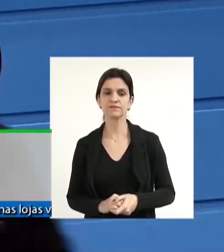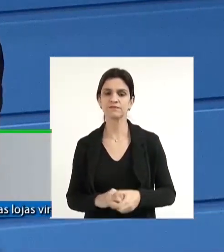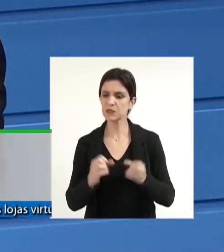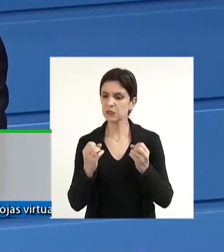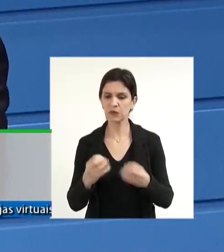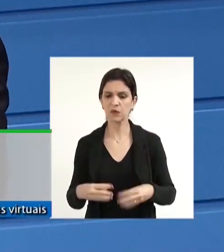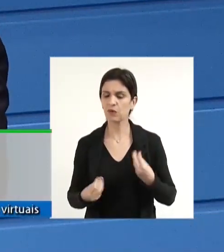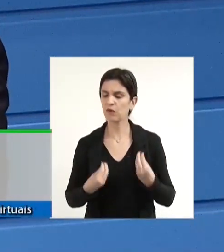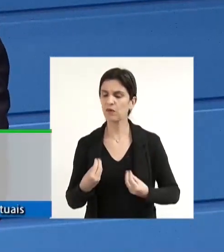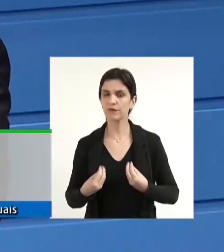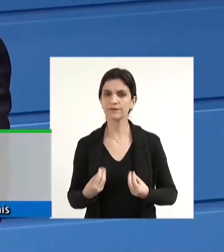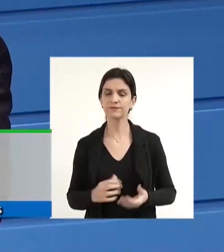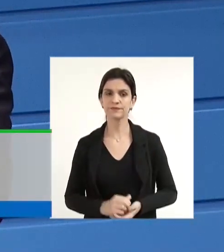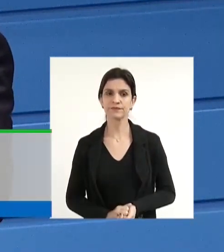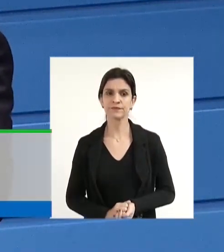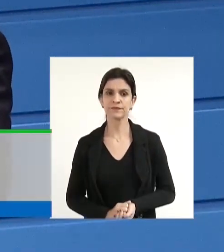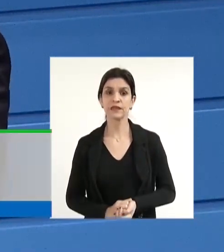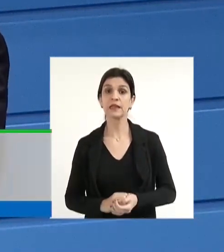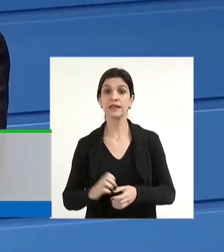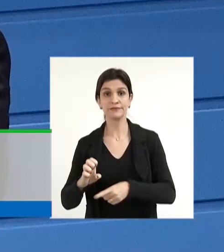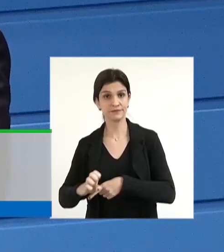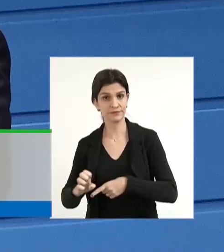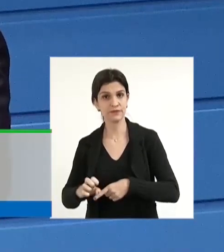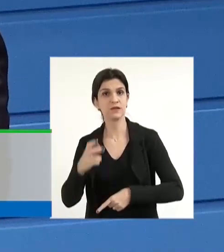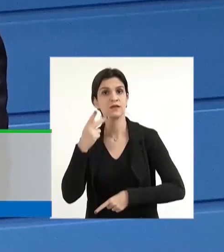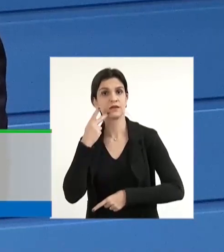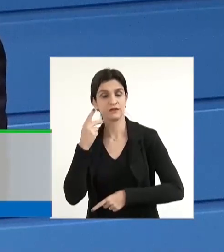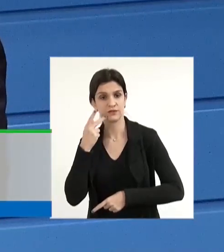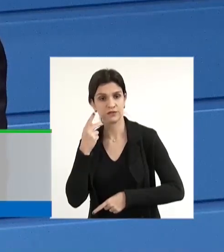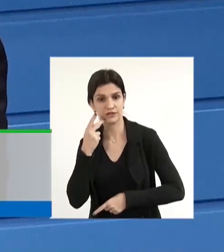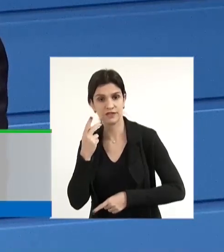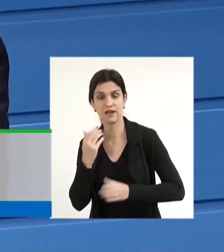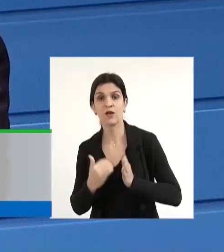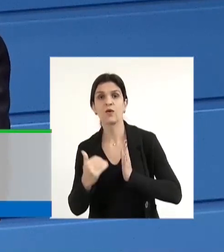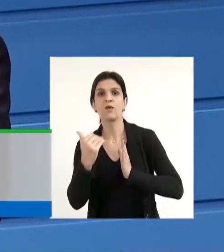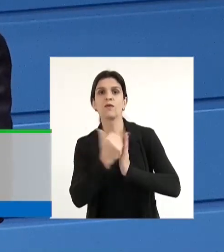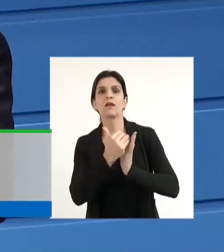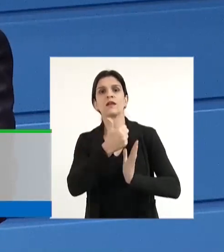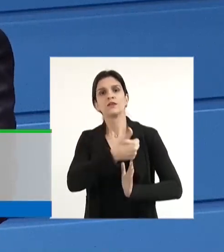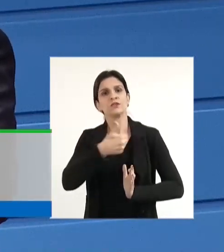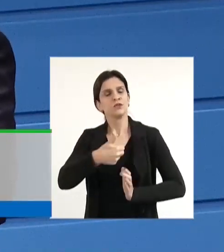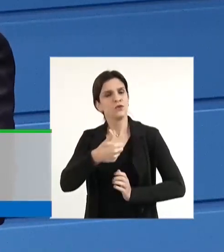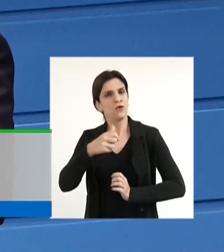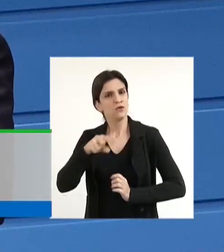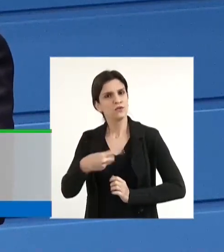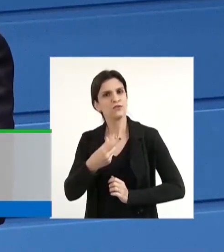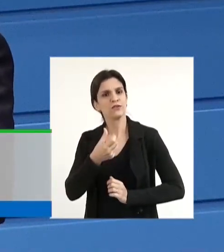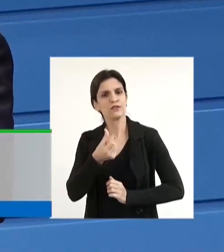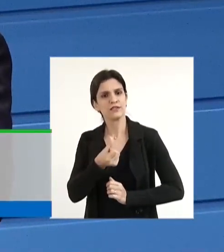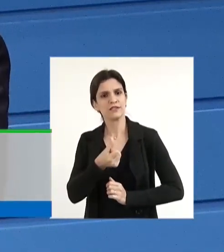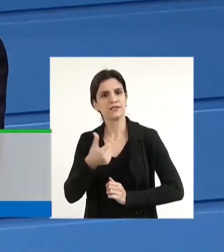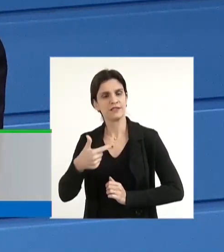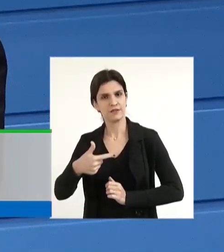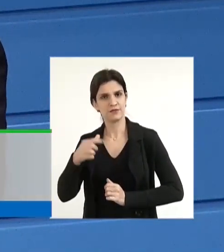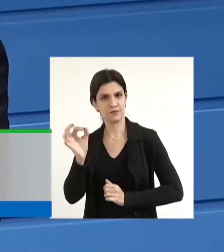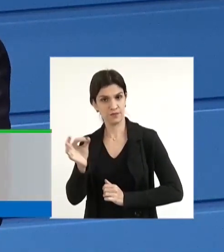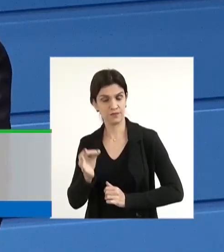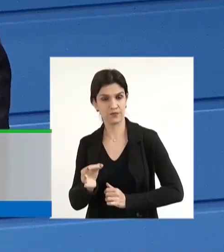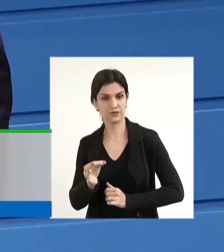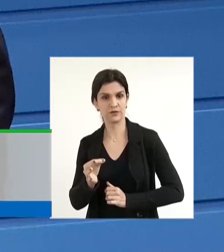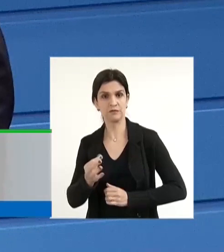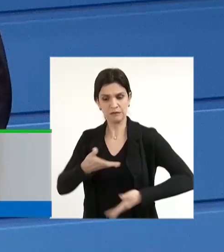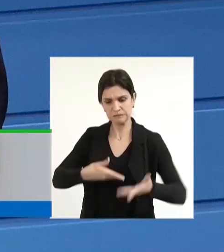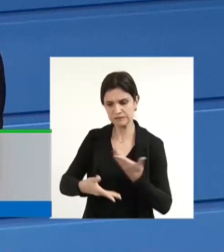como o senhor mesmo já disse, no Ceará, o primeiro aumento autorizado seria de 11,62%. E através